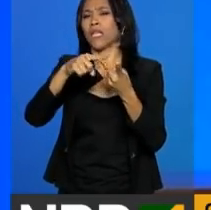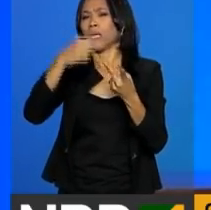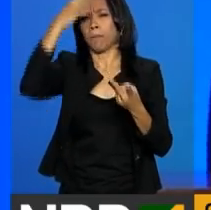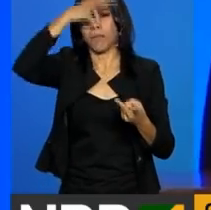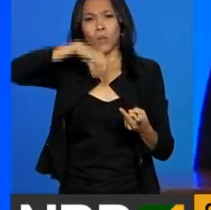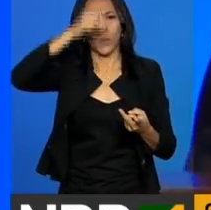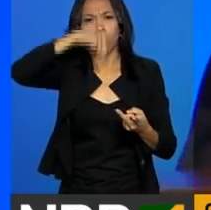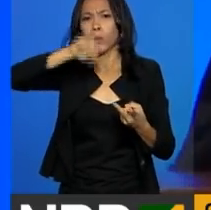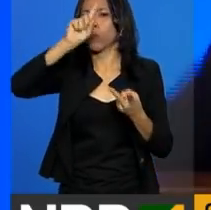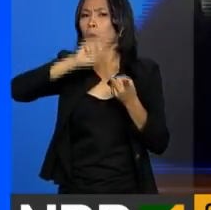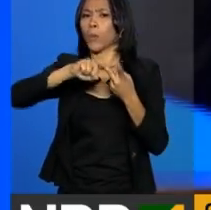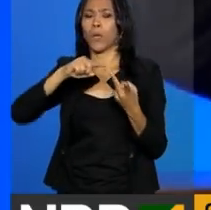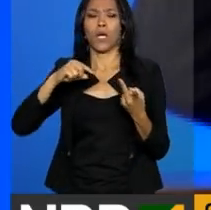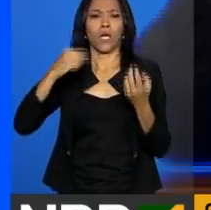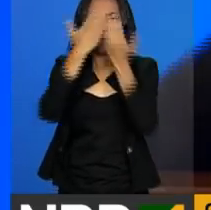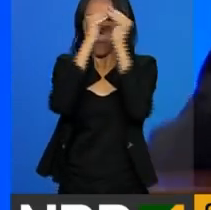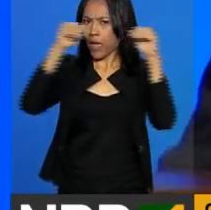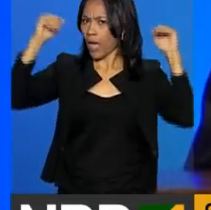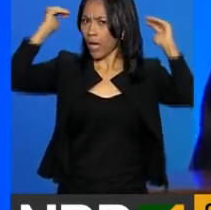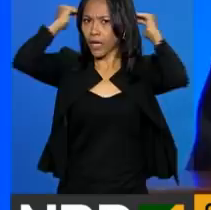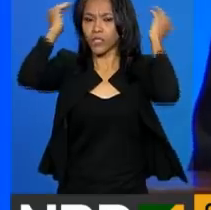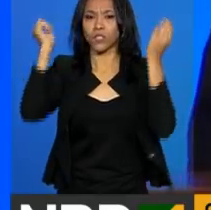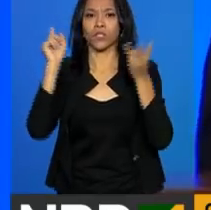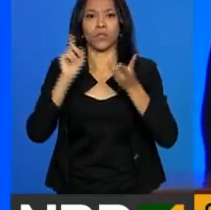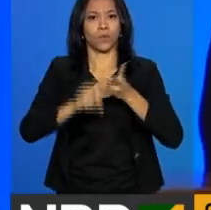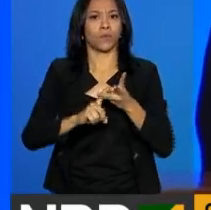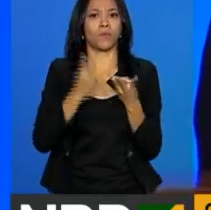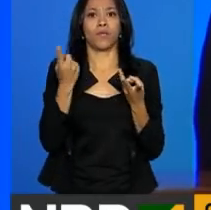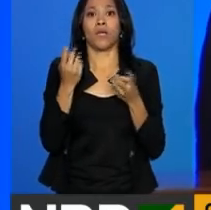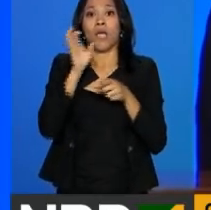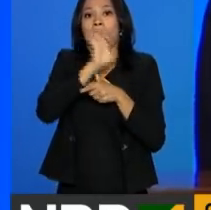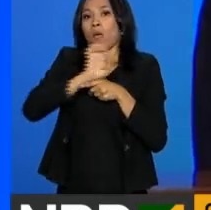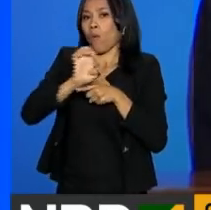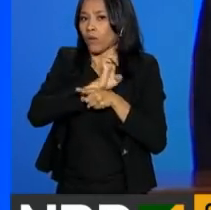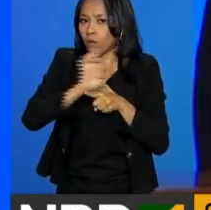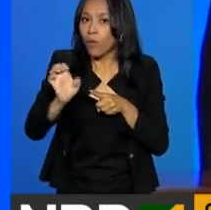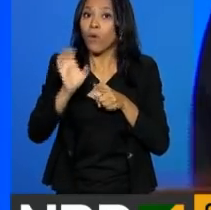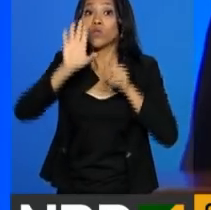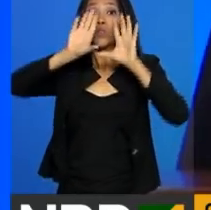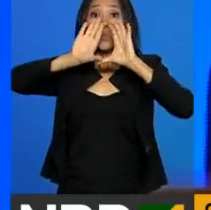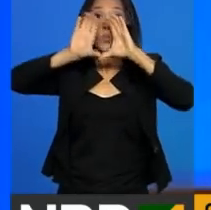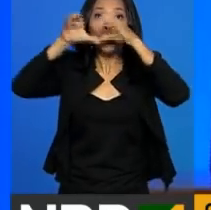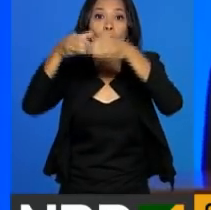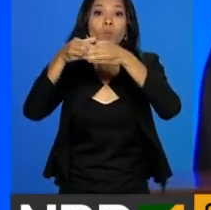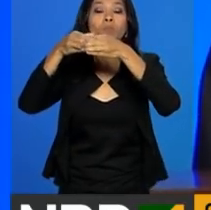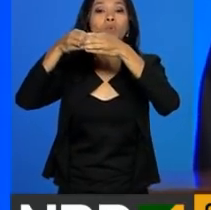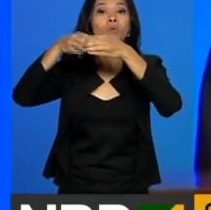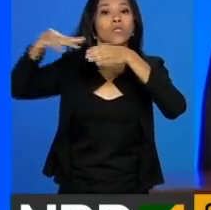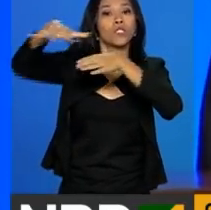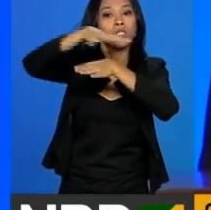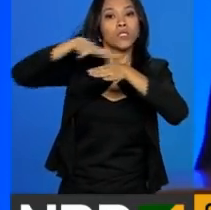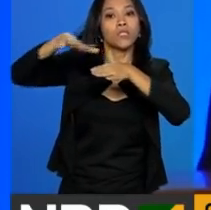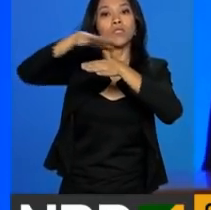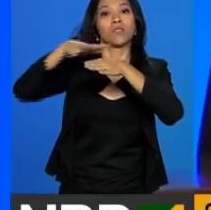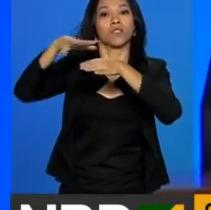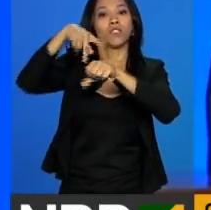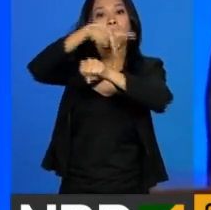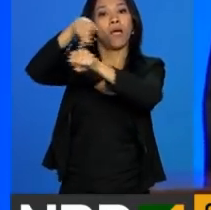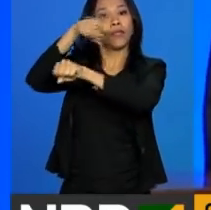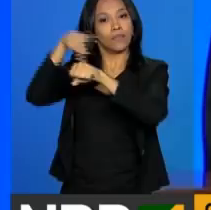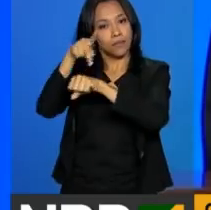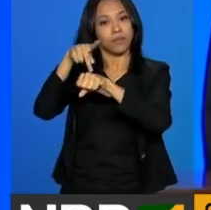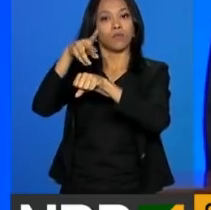voadores efe são países é voltado para o pacífico até agora e nós vamos fechar esse acordo é fundamental